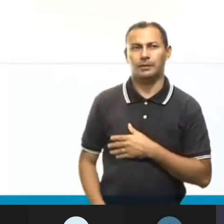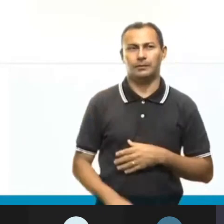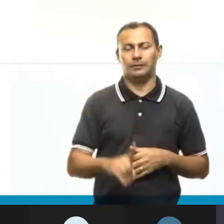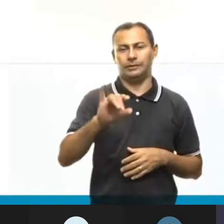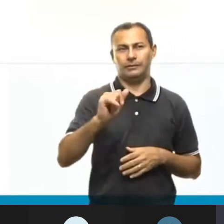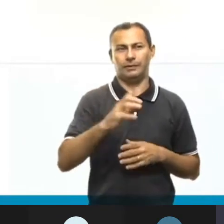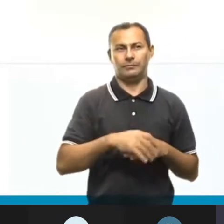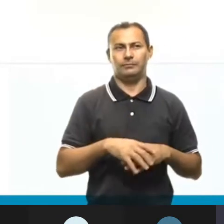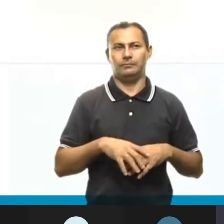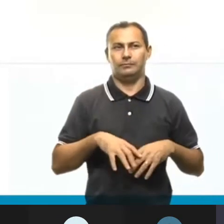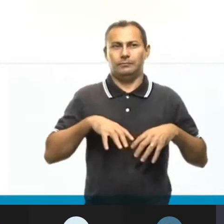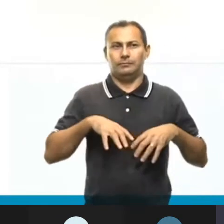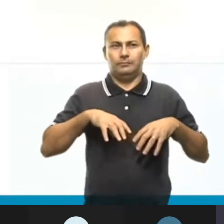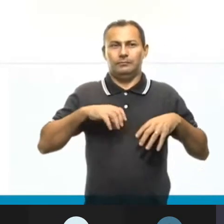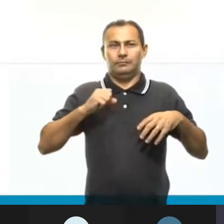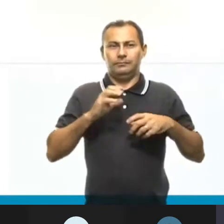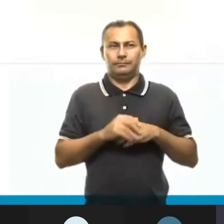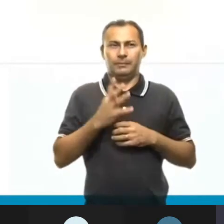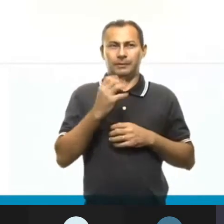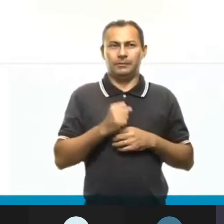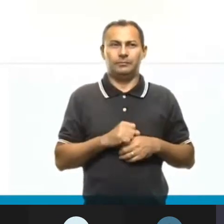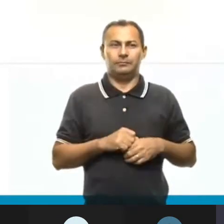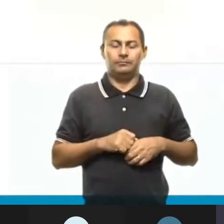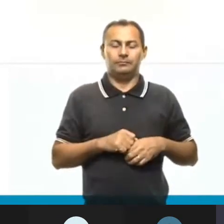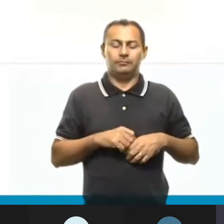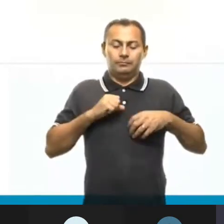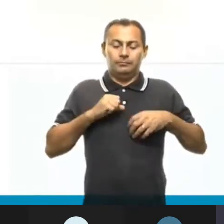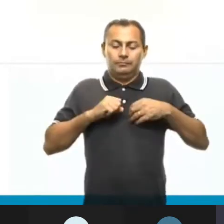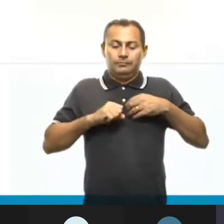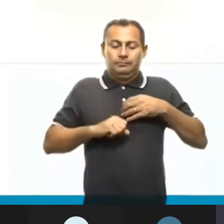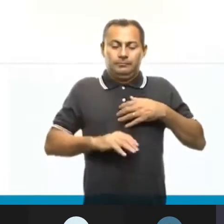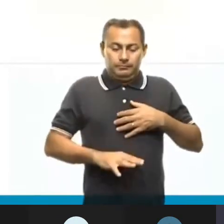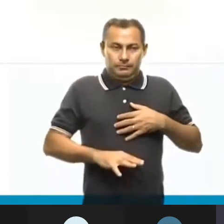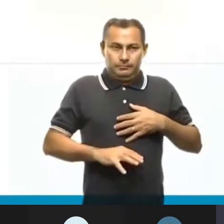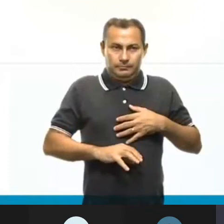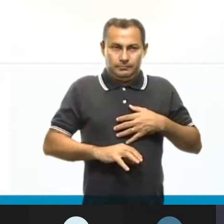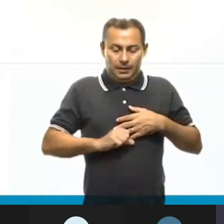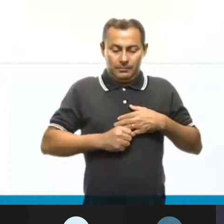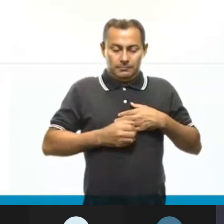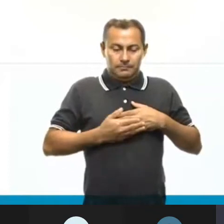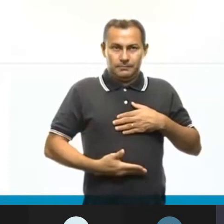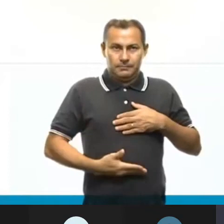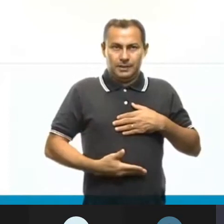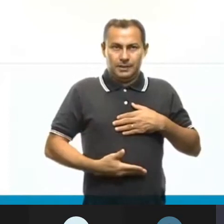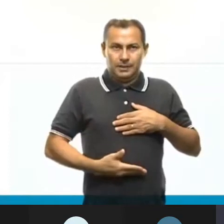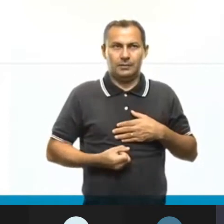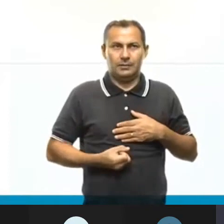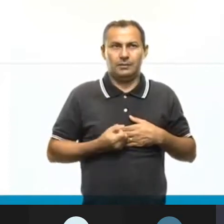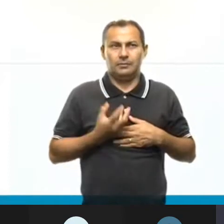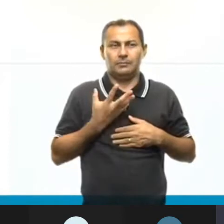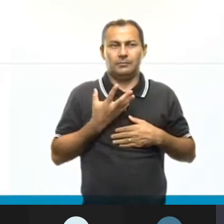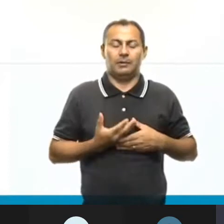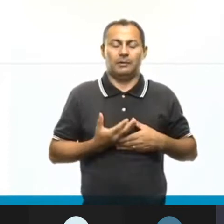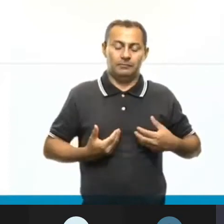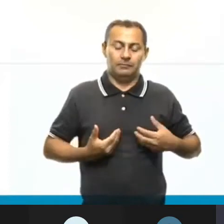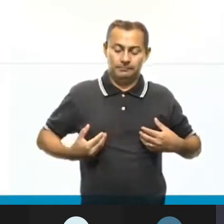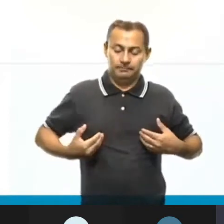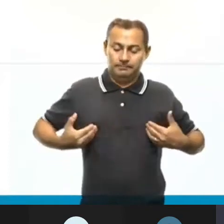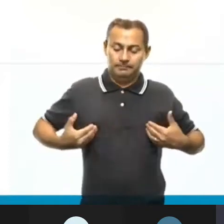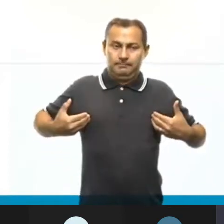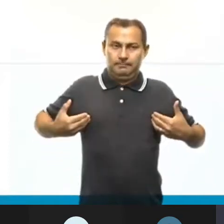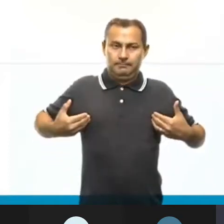ele contrai, ele vai puxar minha caixa torácica aqui para baixo. Os meus intercostais externos vão puxar para cima e para